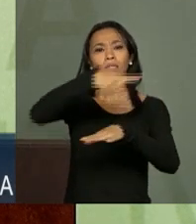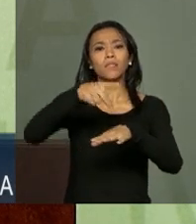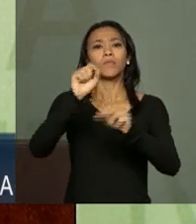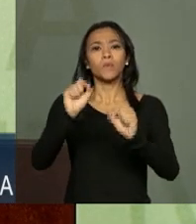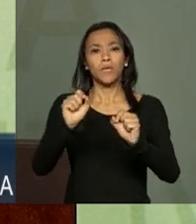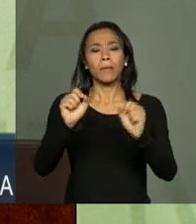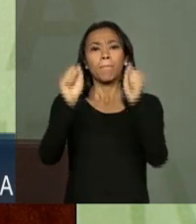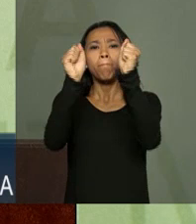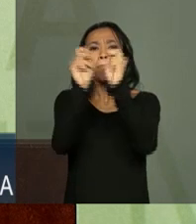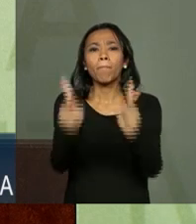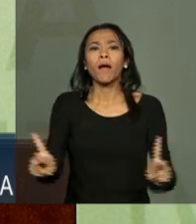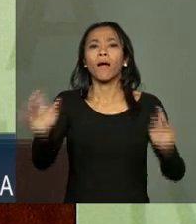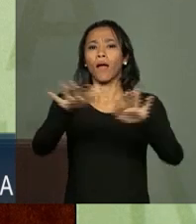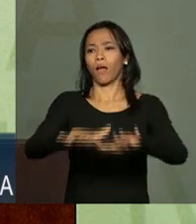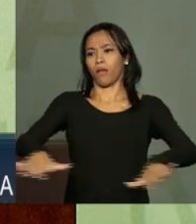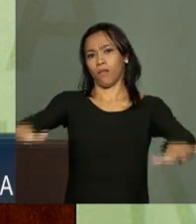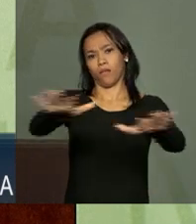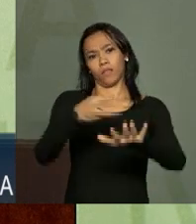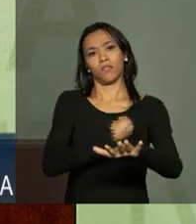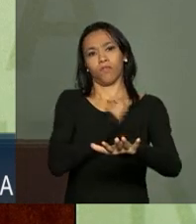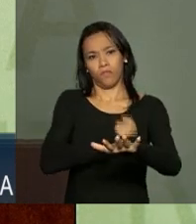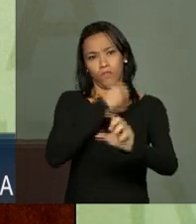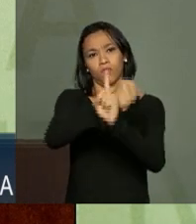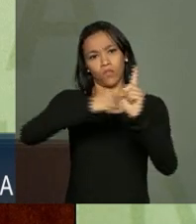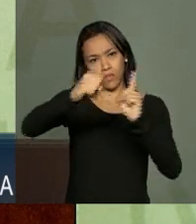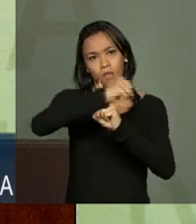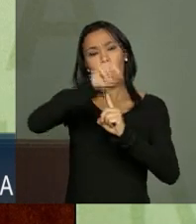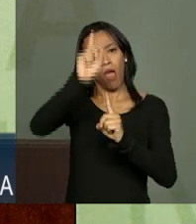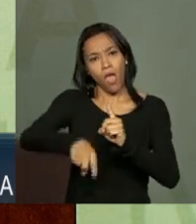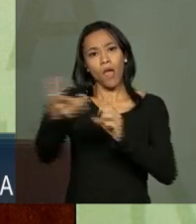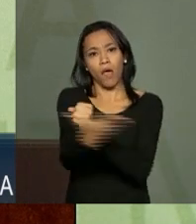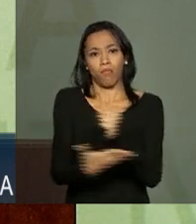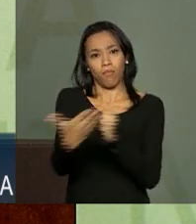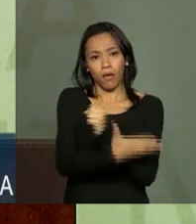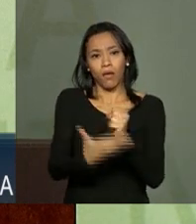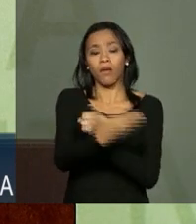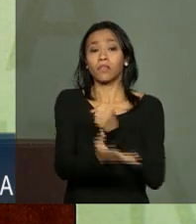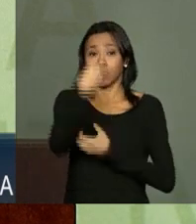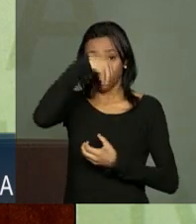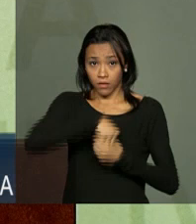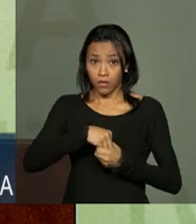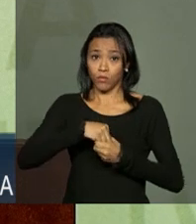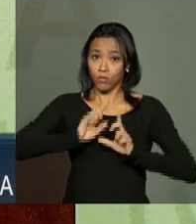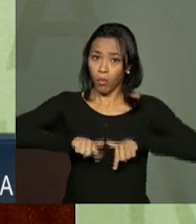pacífico no convívio social é um princípio que permeia todas as ações de meu